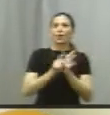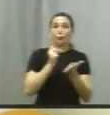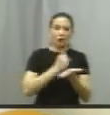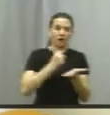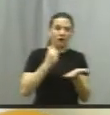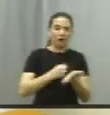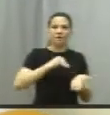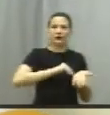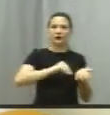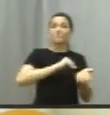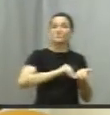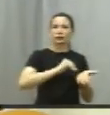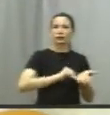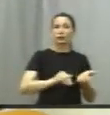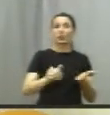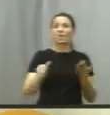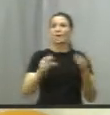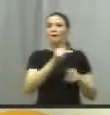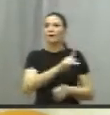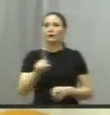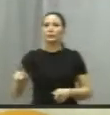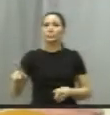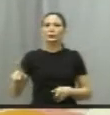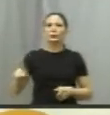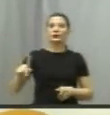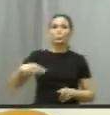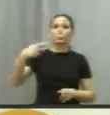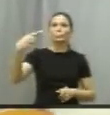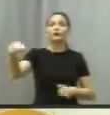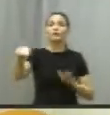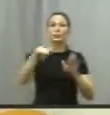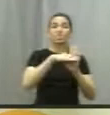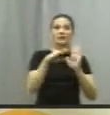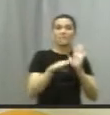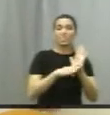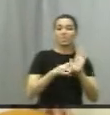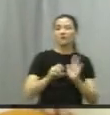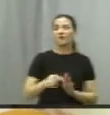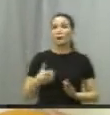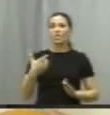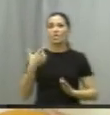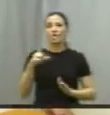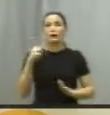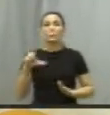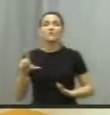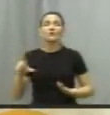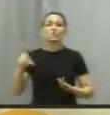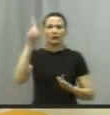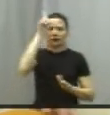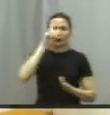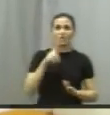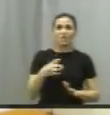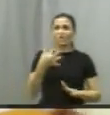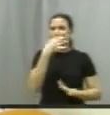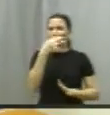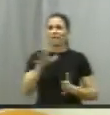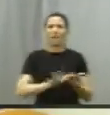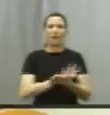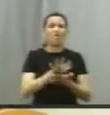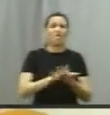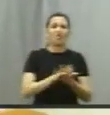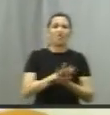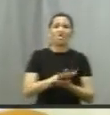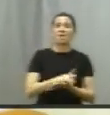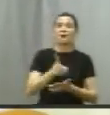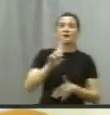na secretaria e que o presidente coloque no outro dia na pauta, sem sequer ter o direito de fazer qualquer tipo de sugestão.